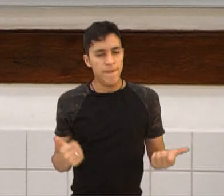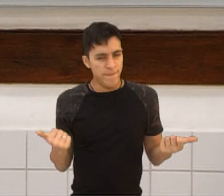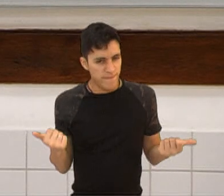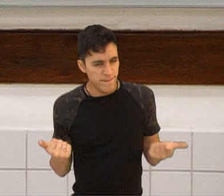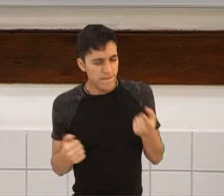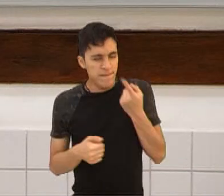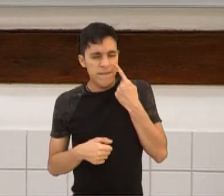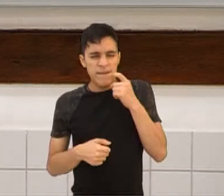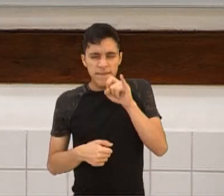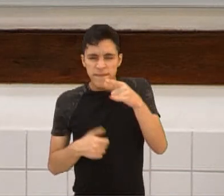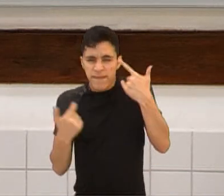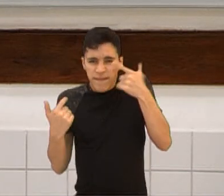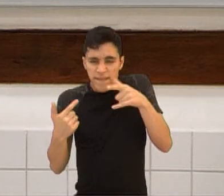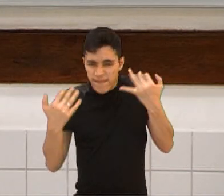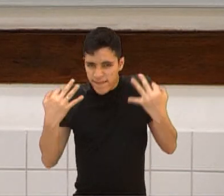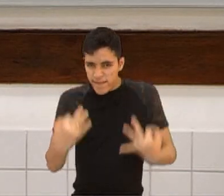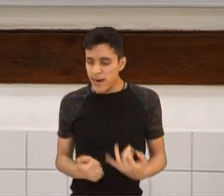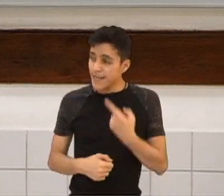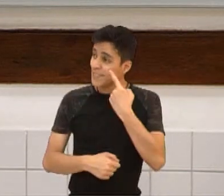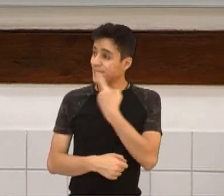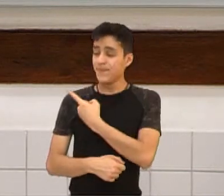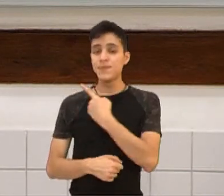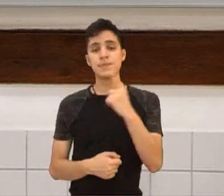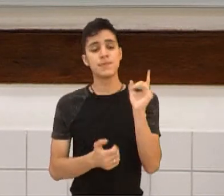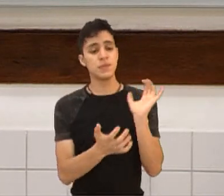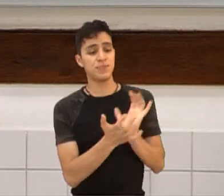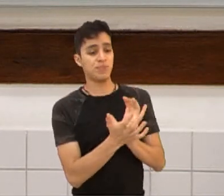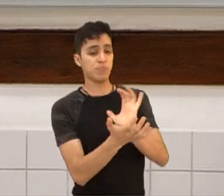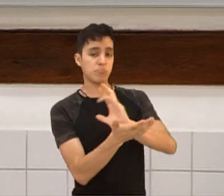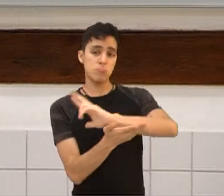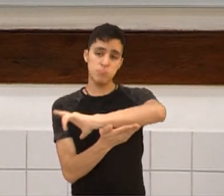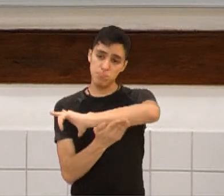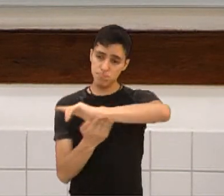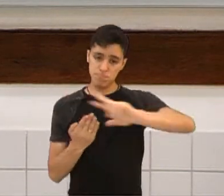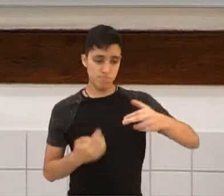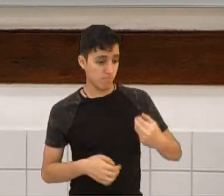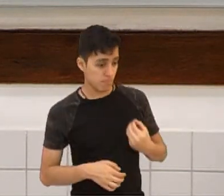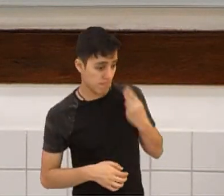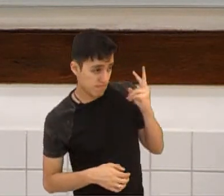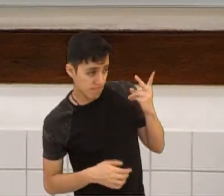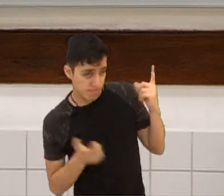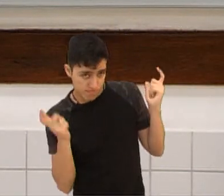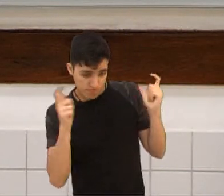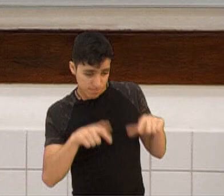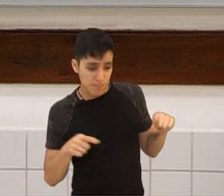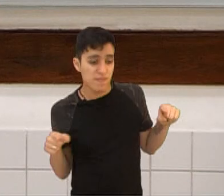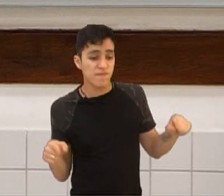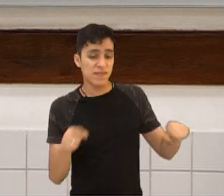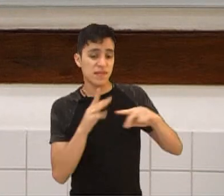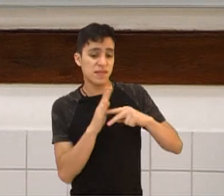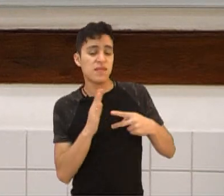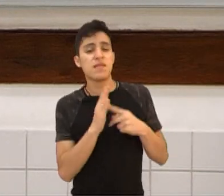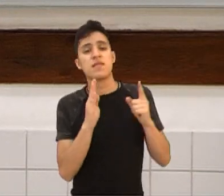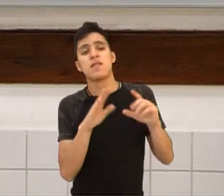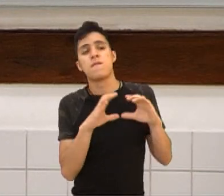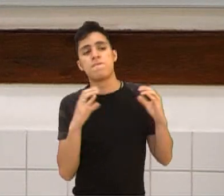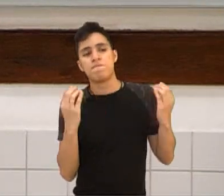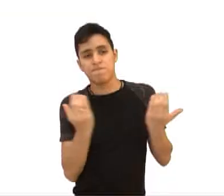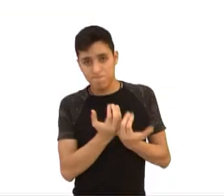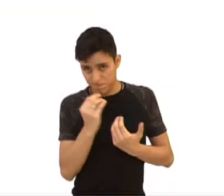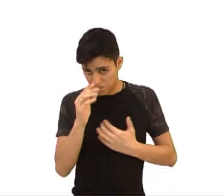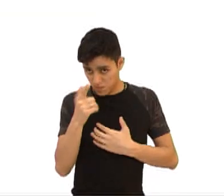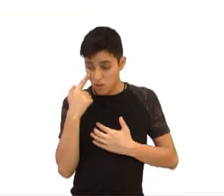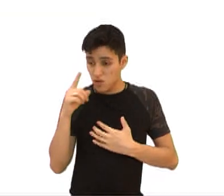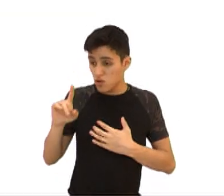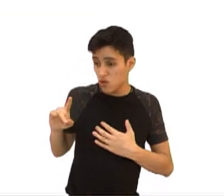E aí, vamos ver se você acertou? Então, eu estou falando de espécies diferentes que vivem em um mesmo local. Isso constitui uma comunidade. Lembra, se eu estivesse falando